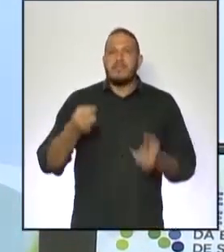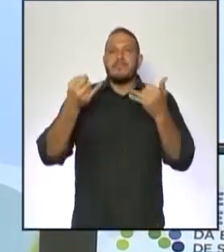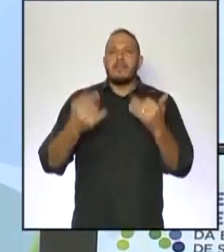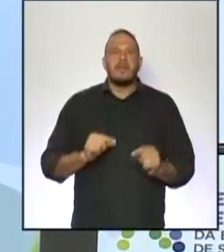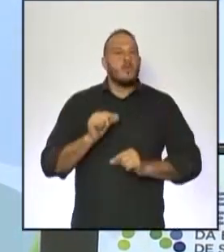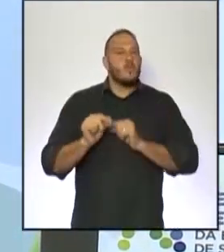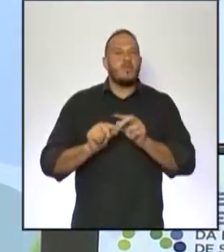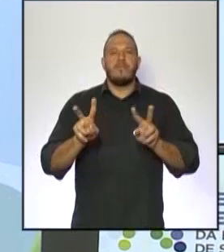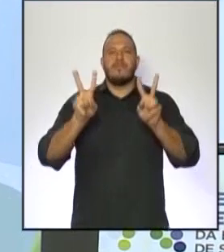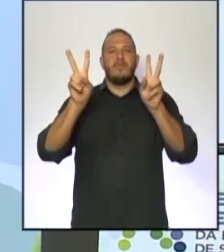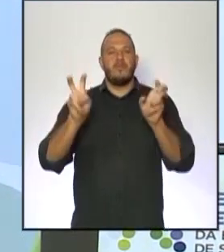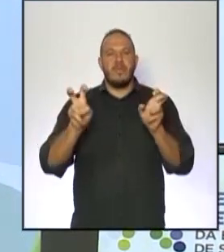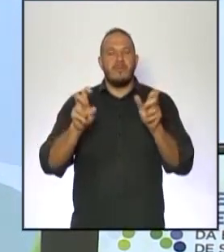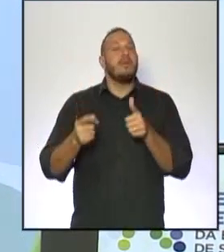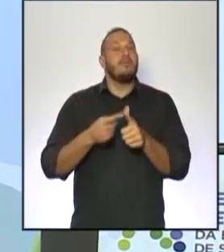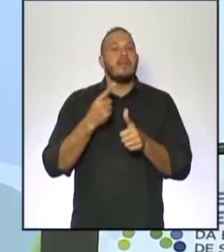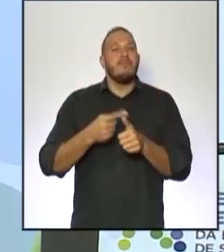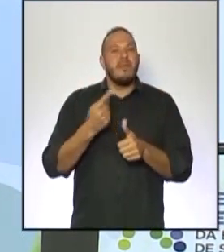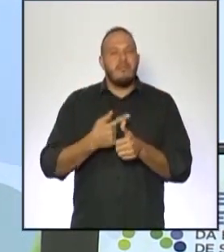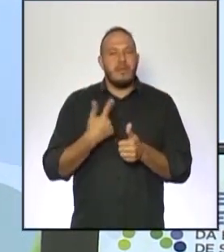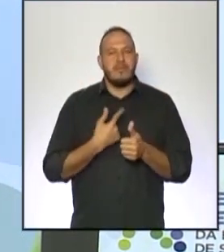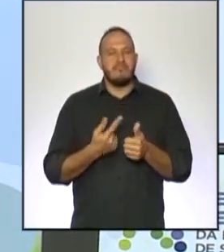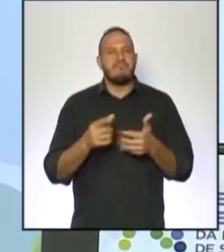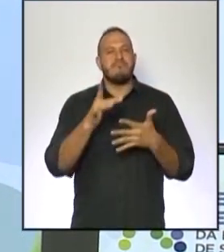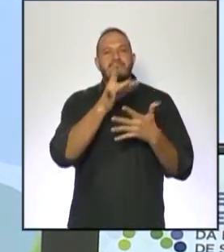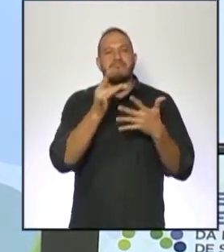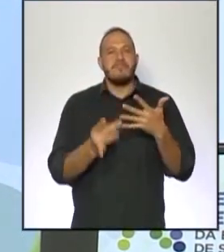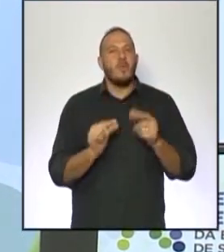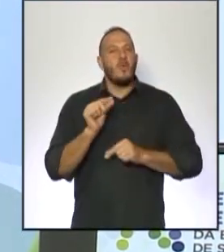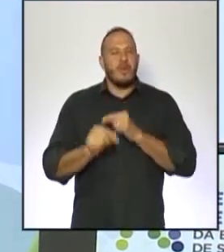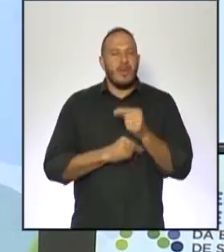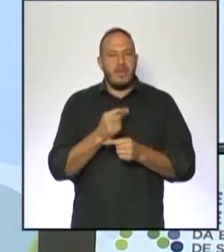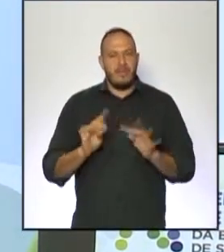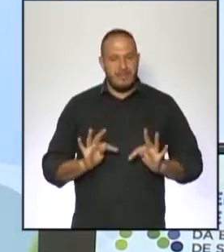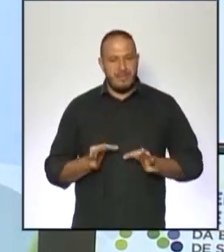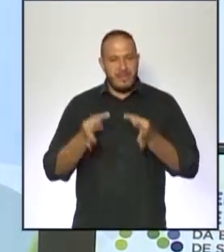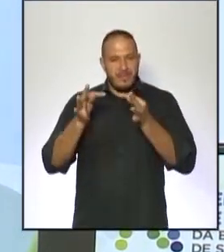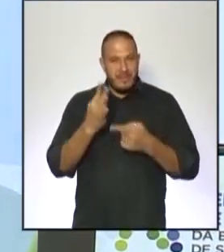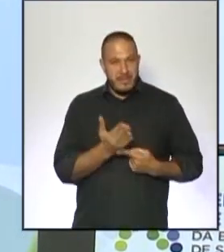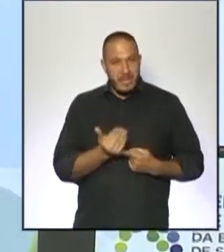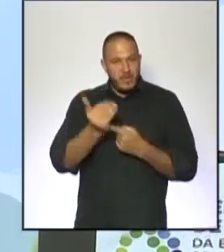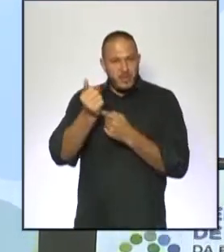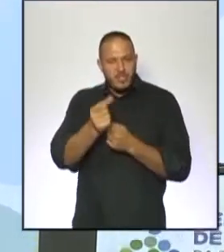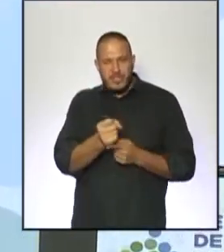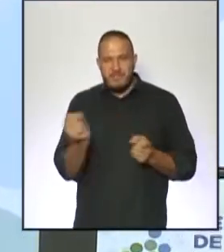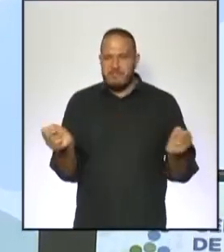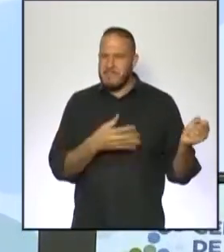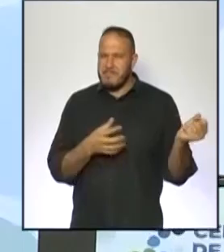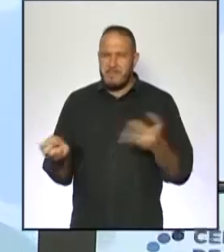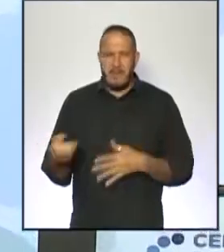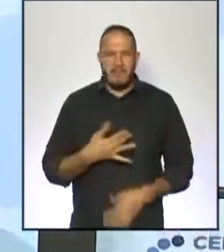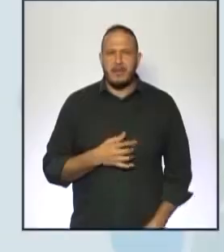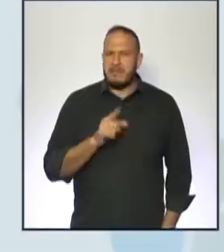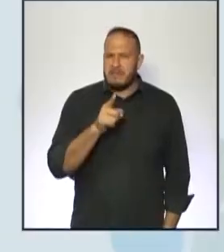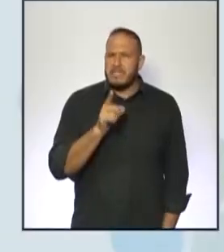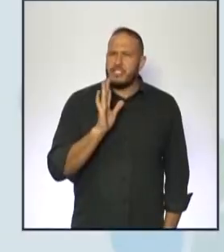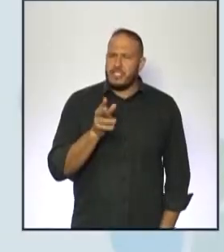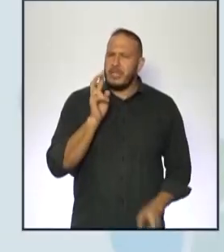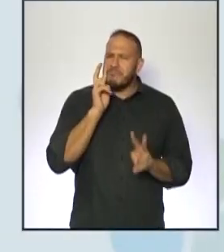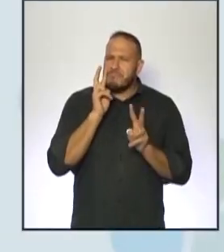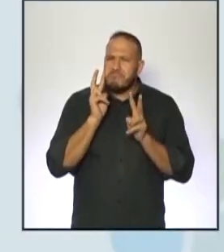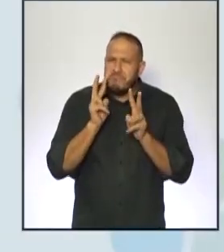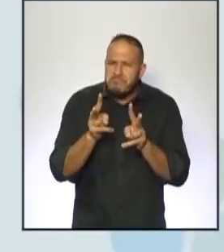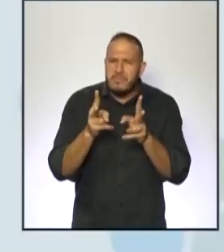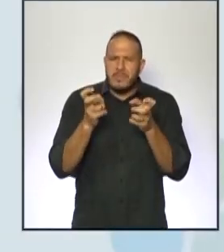nada melhor do que falar do nosso componente, tecnologia e inovação. E você já reparou